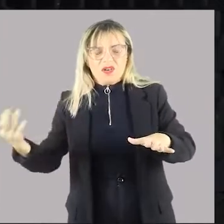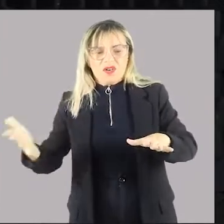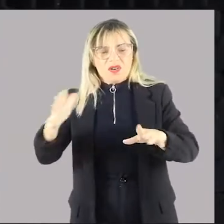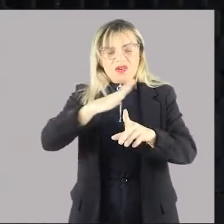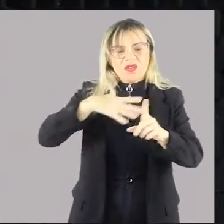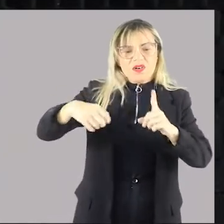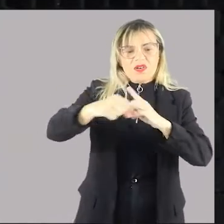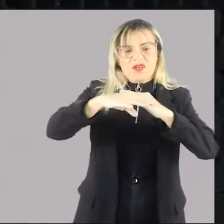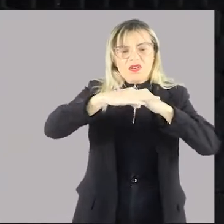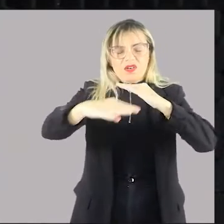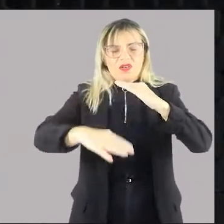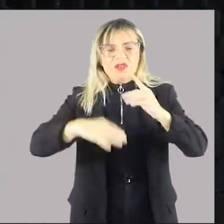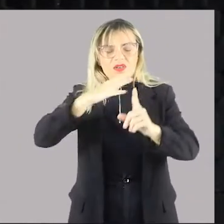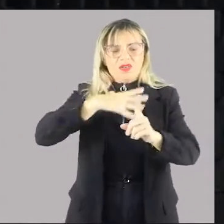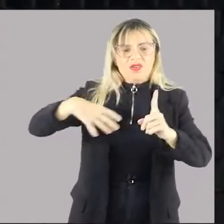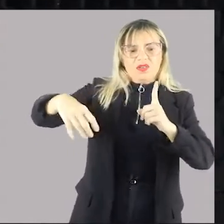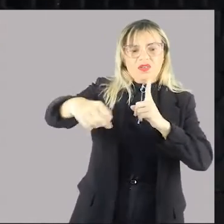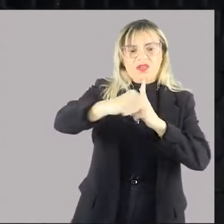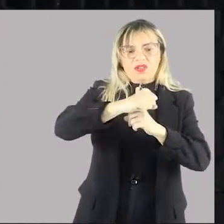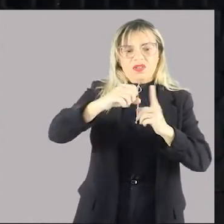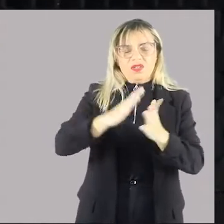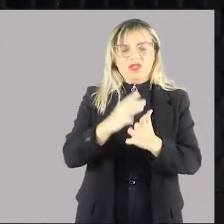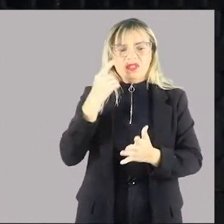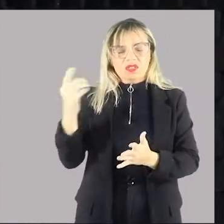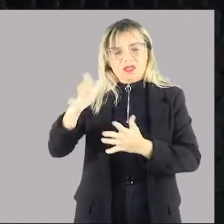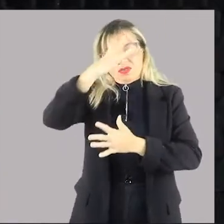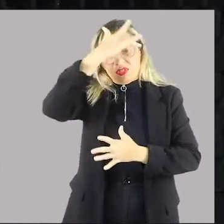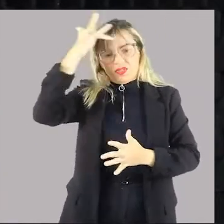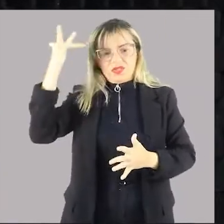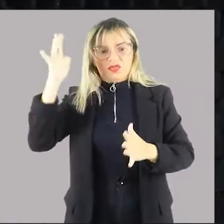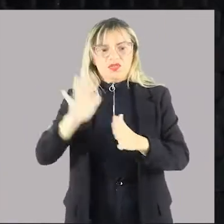à desigualdade social desses agentes sociais.